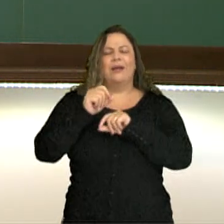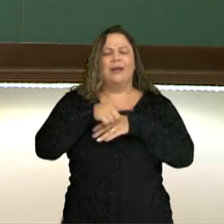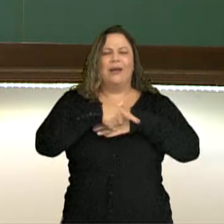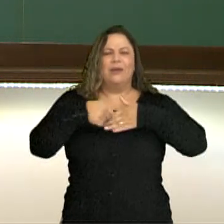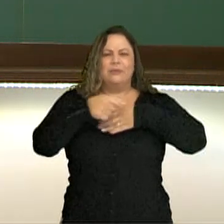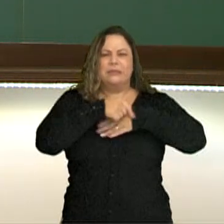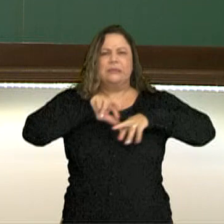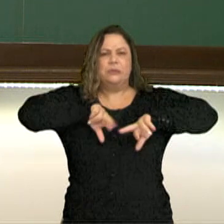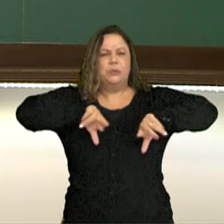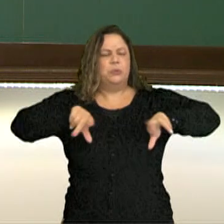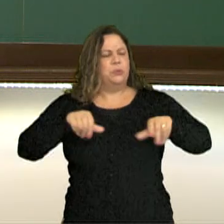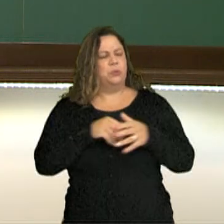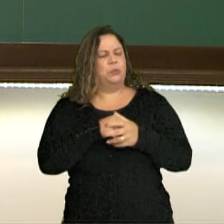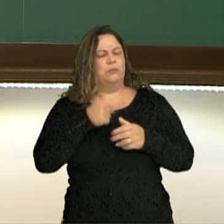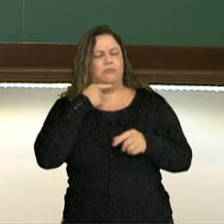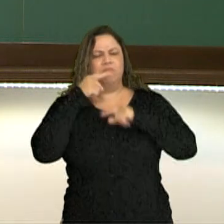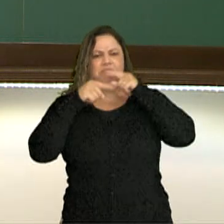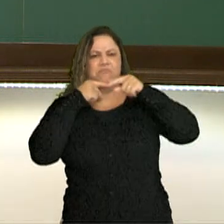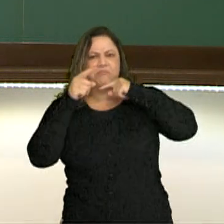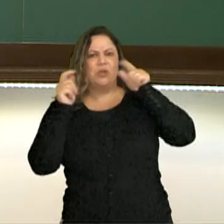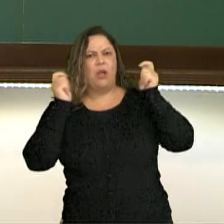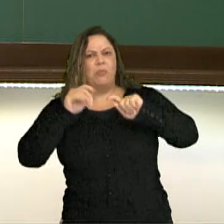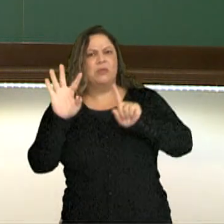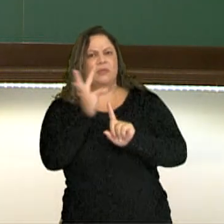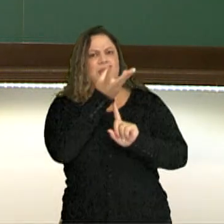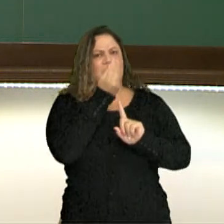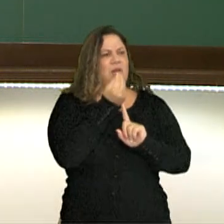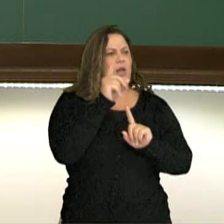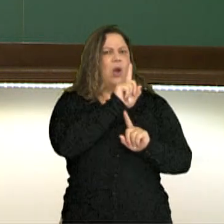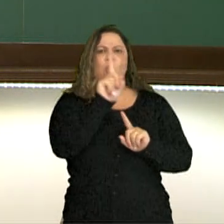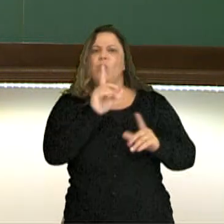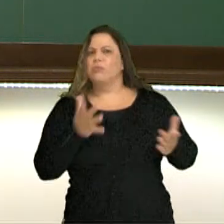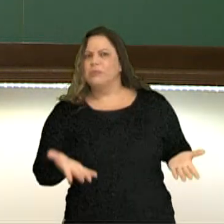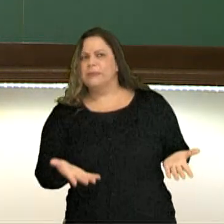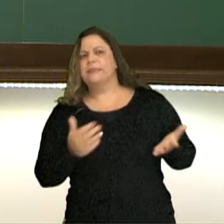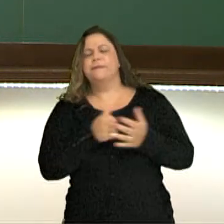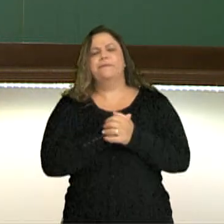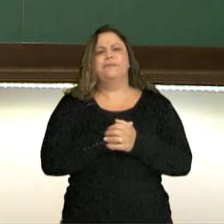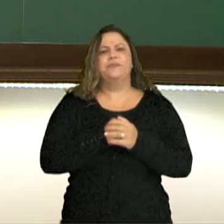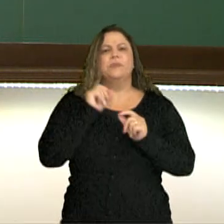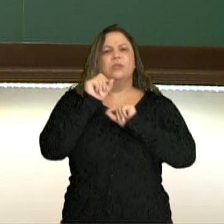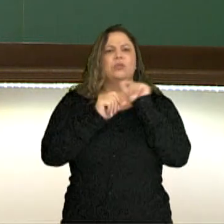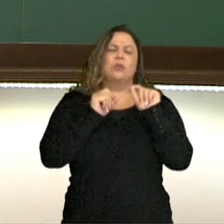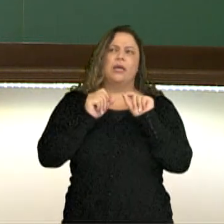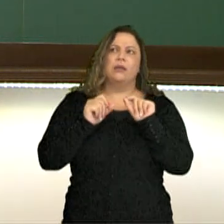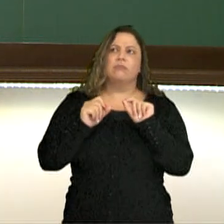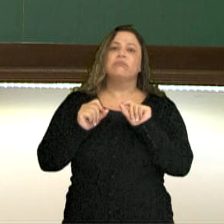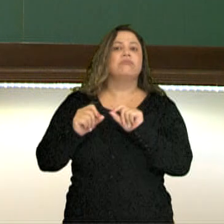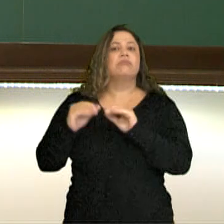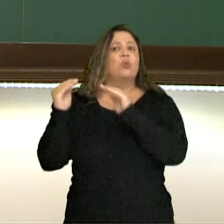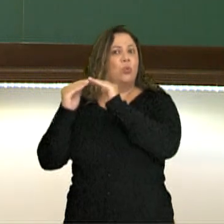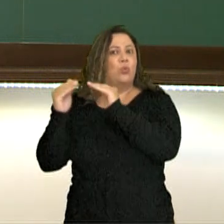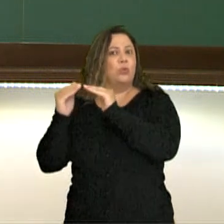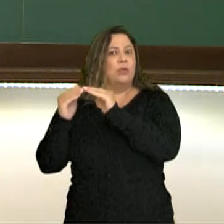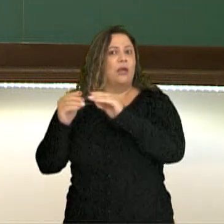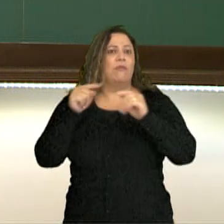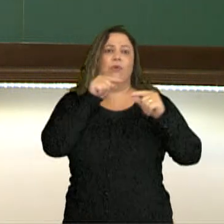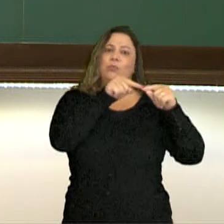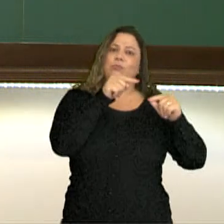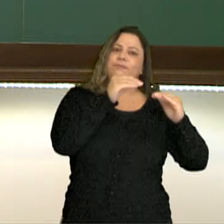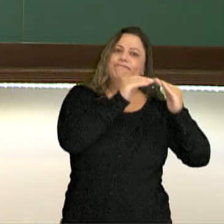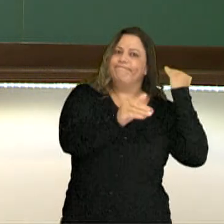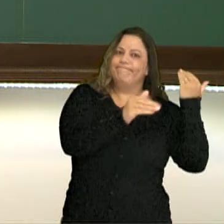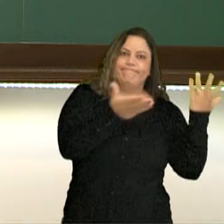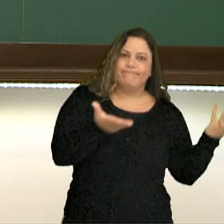pode ser arte ou a fotografia não se encaixa? E havia aqueles que eram prós e aqueles que eram contra.